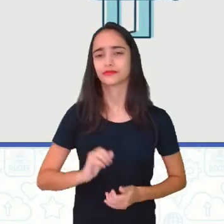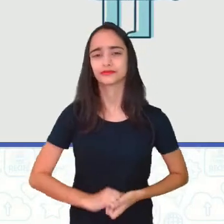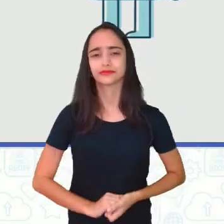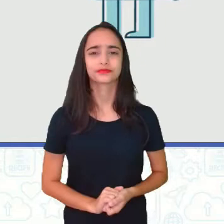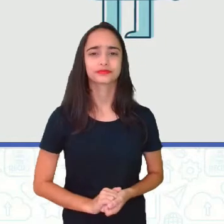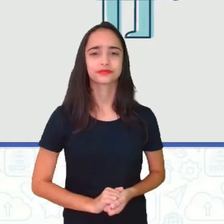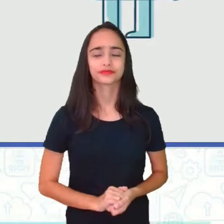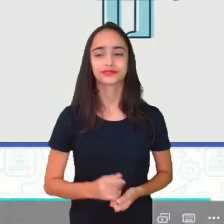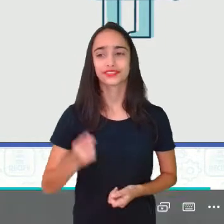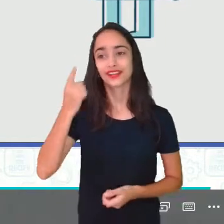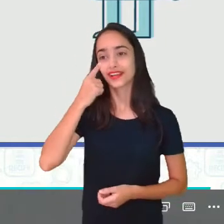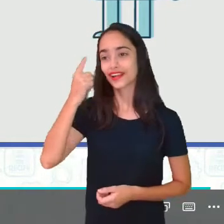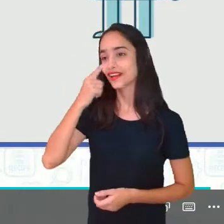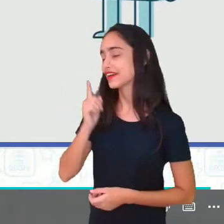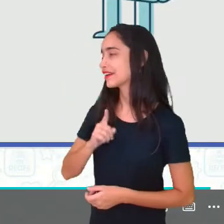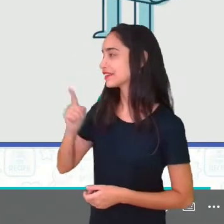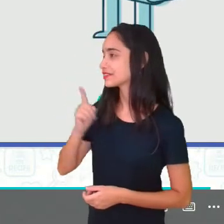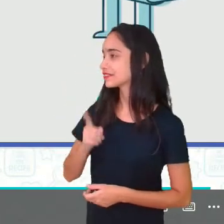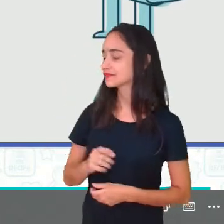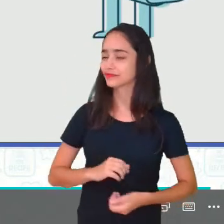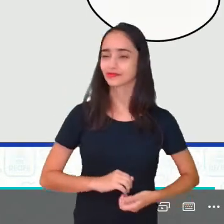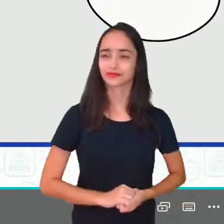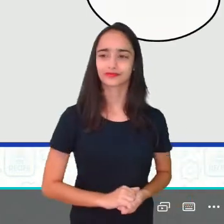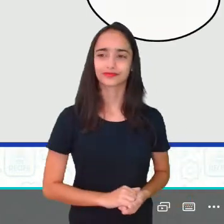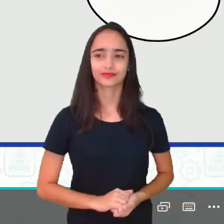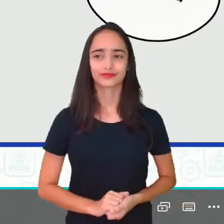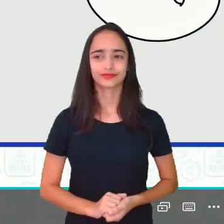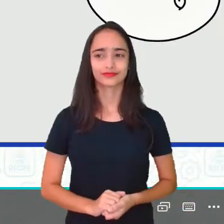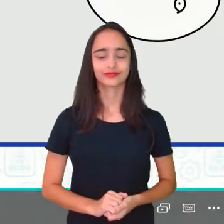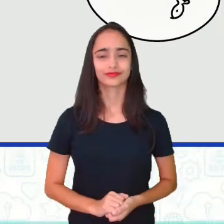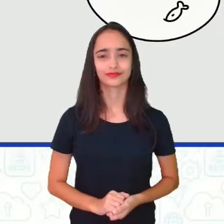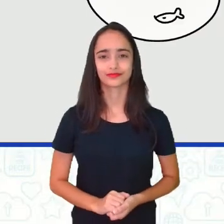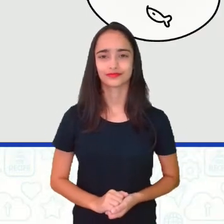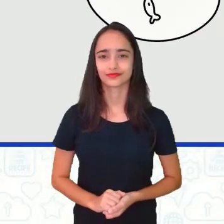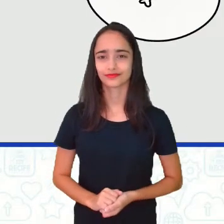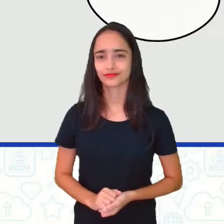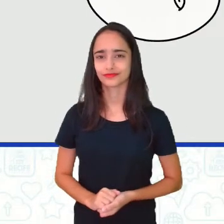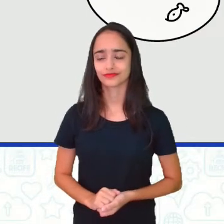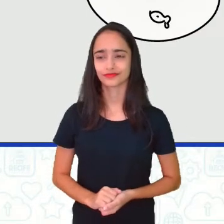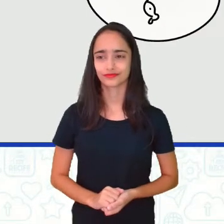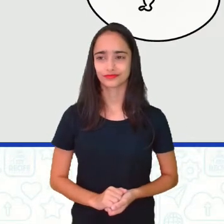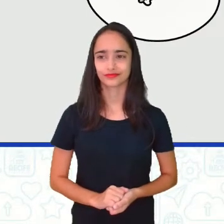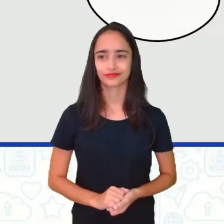gente, qual a chance de pegar o peixinho azul?